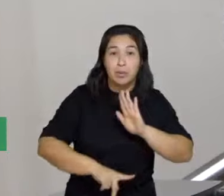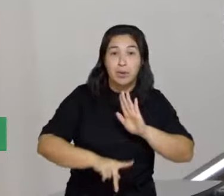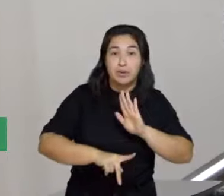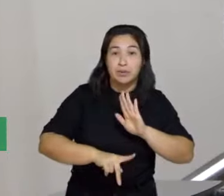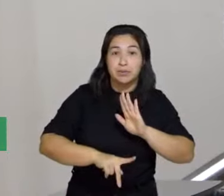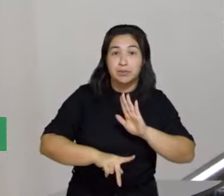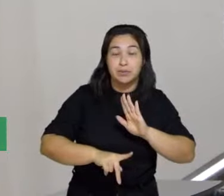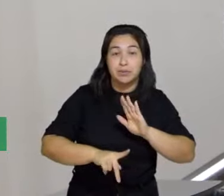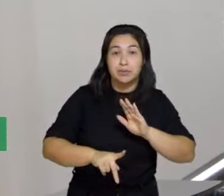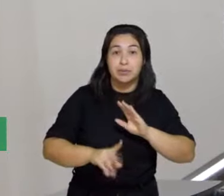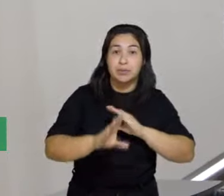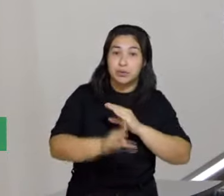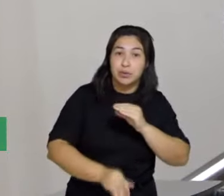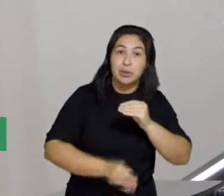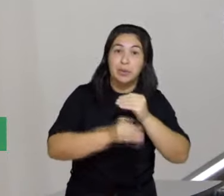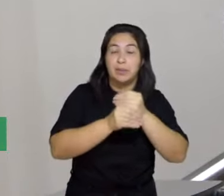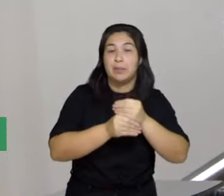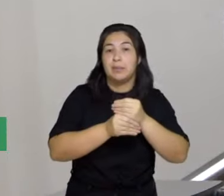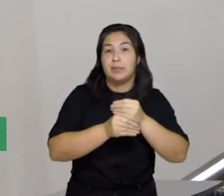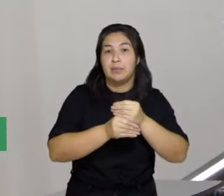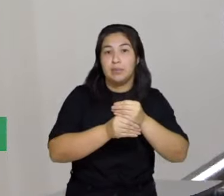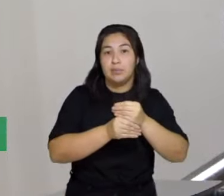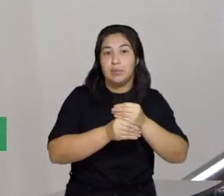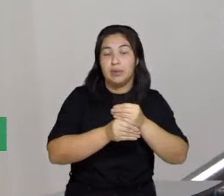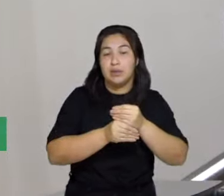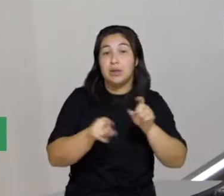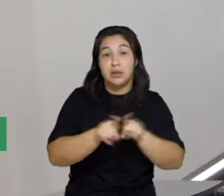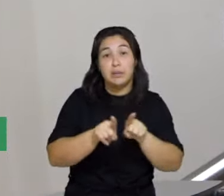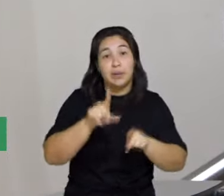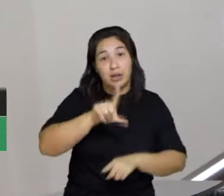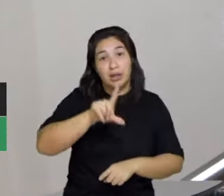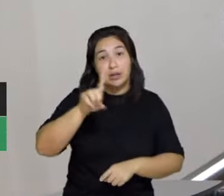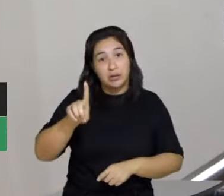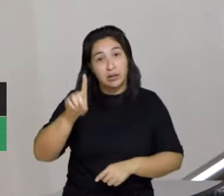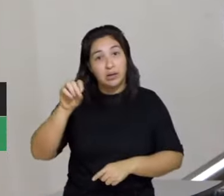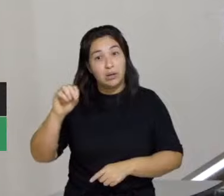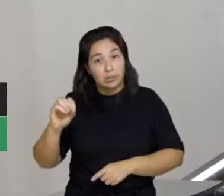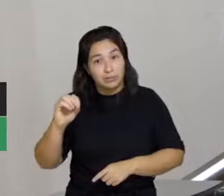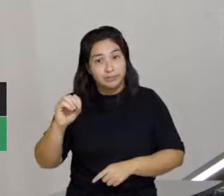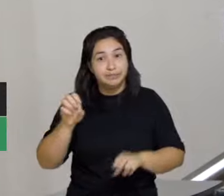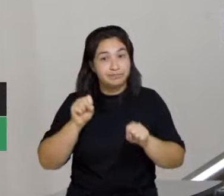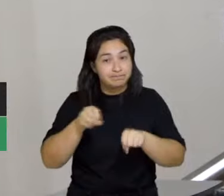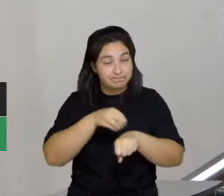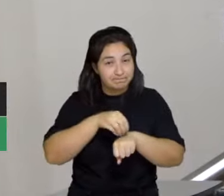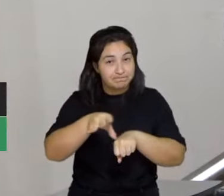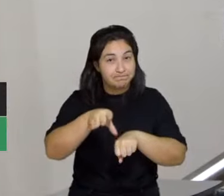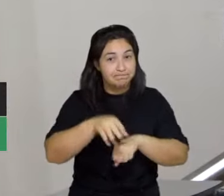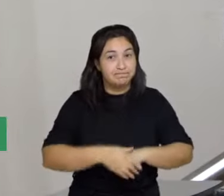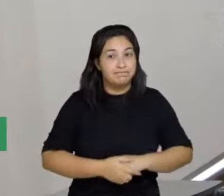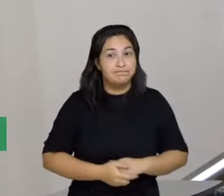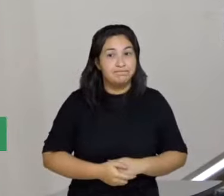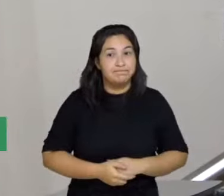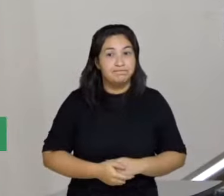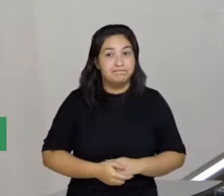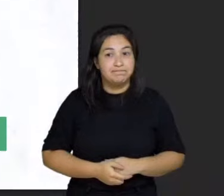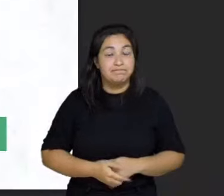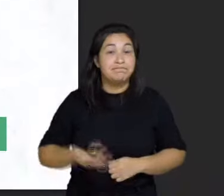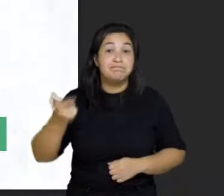plano plurianual ou à própria LDO, Lei de Diretrizes Orçamentárias. Assim como nas